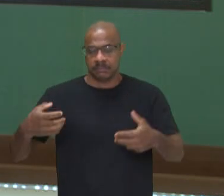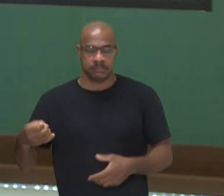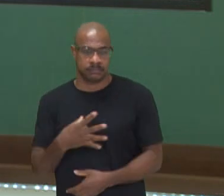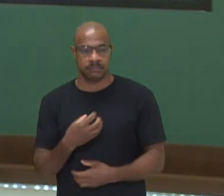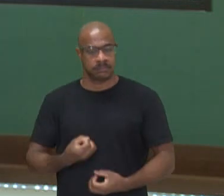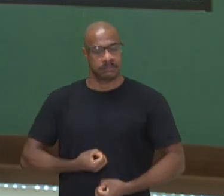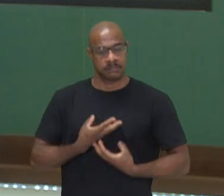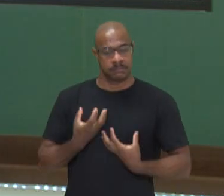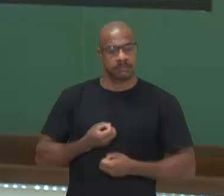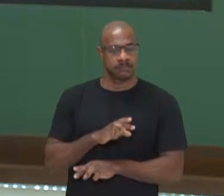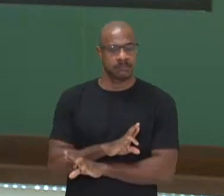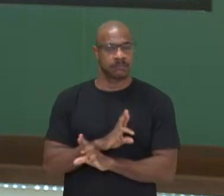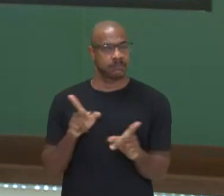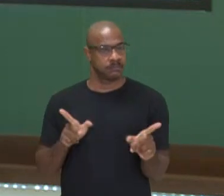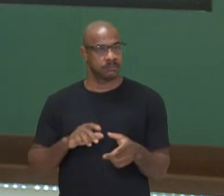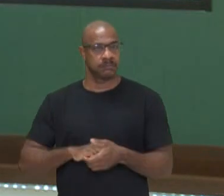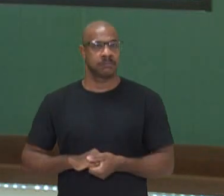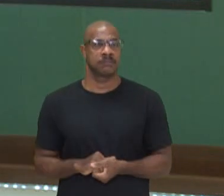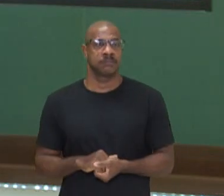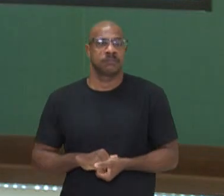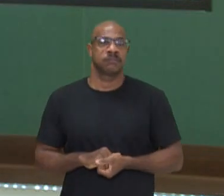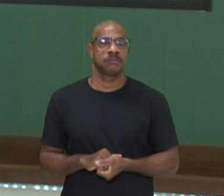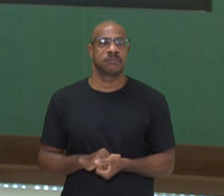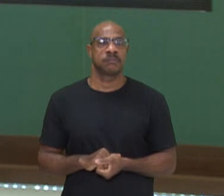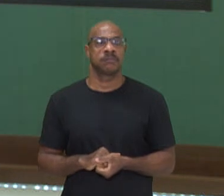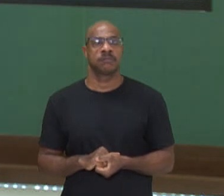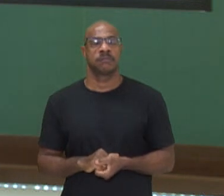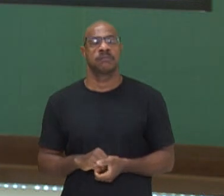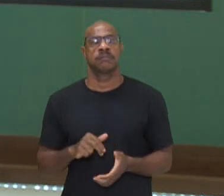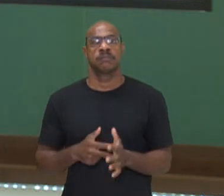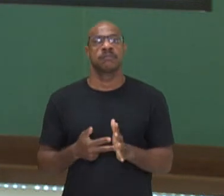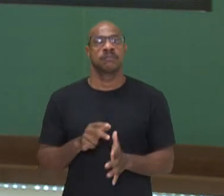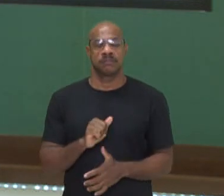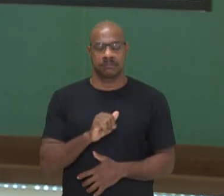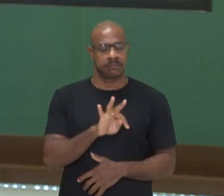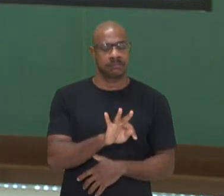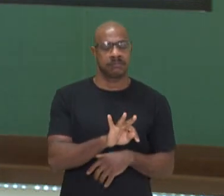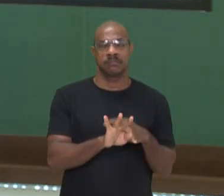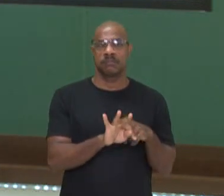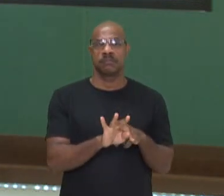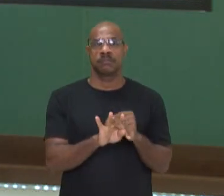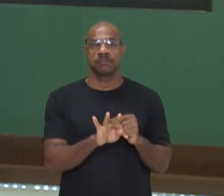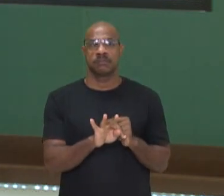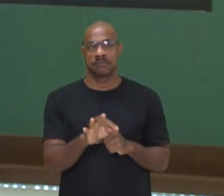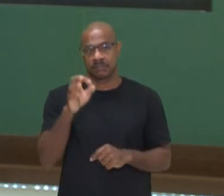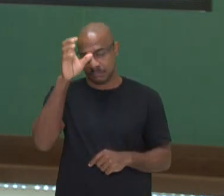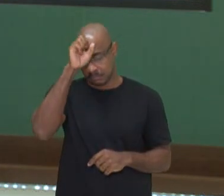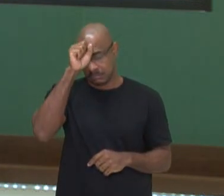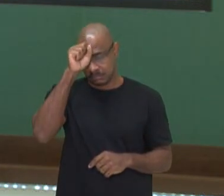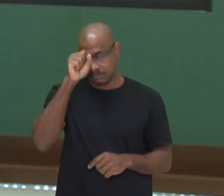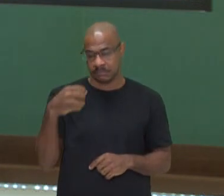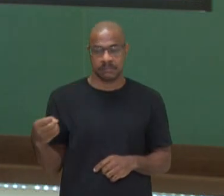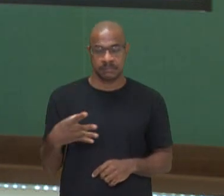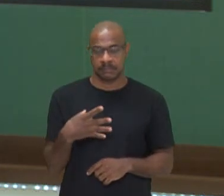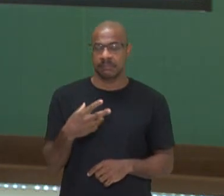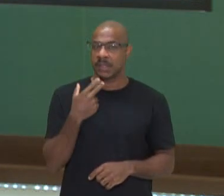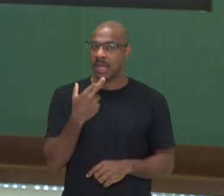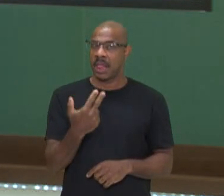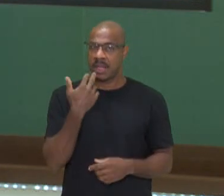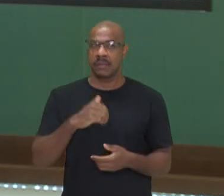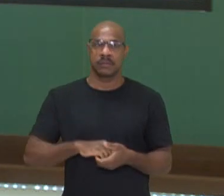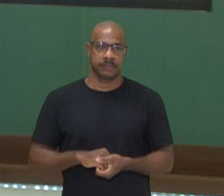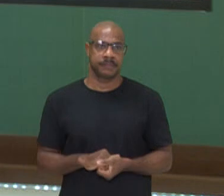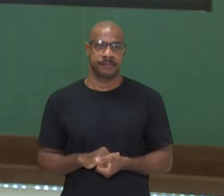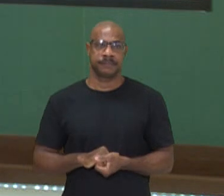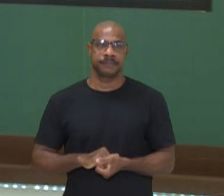perspectiva diferente. Esse it, o que ajuda? Aprender uma nova língua, que foi dita lá no